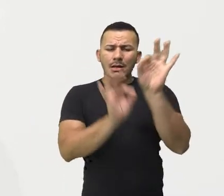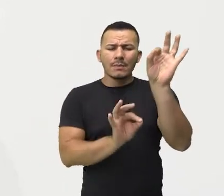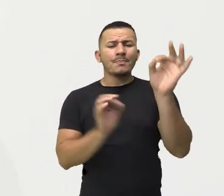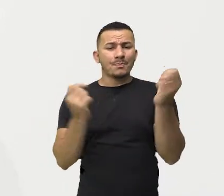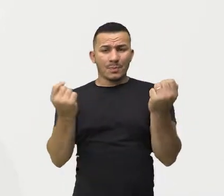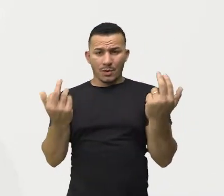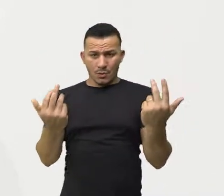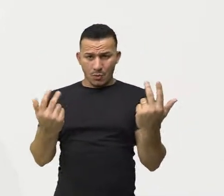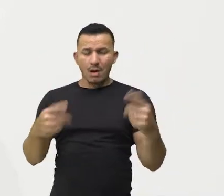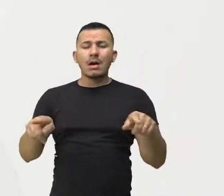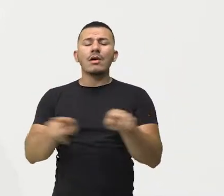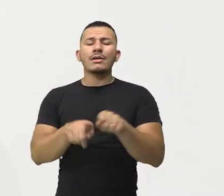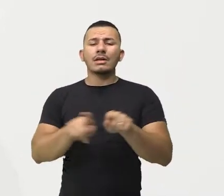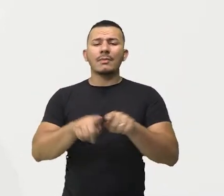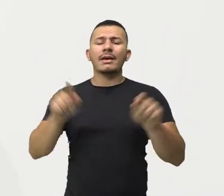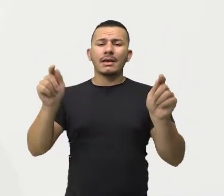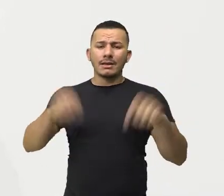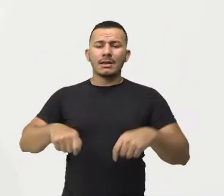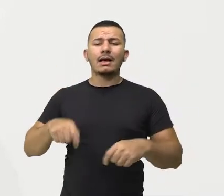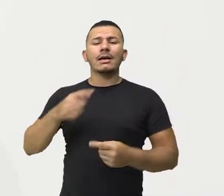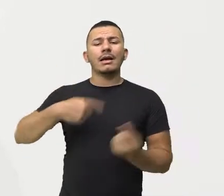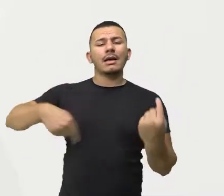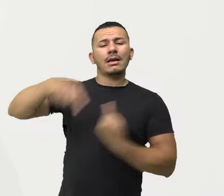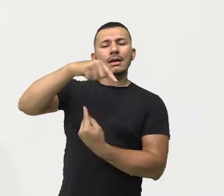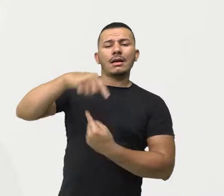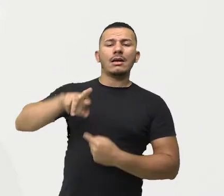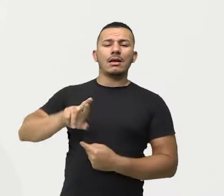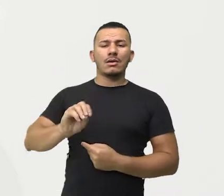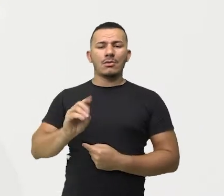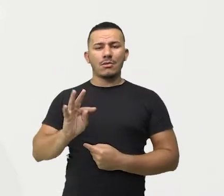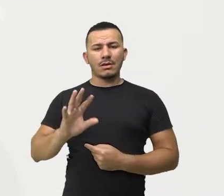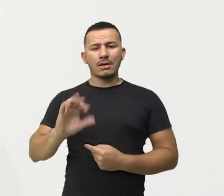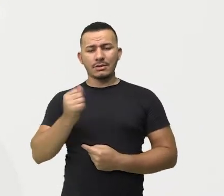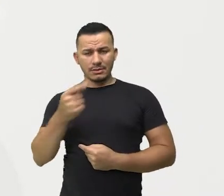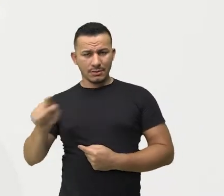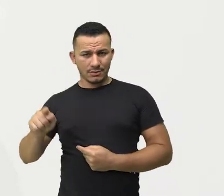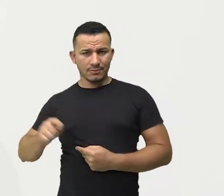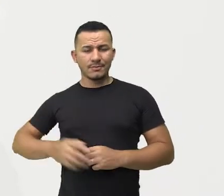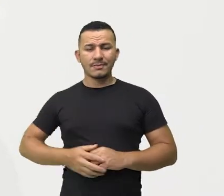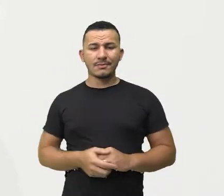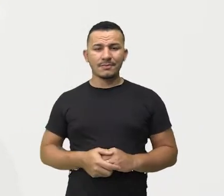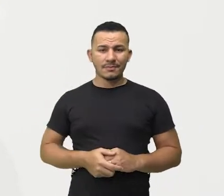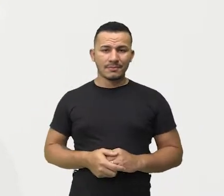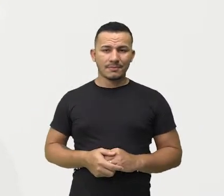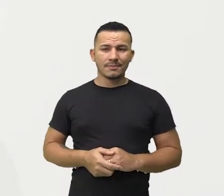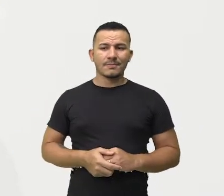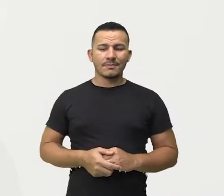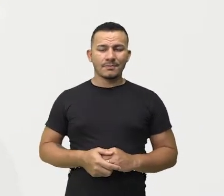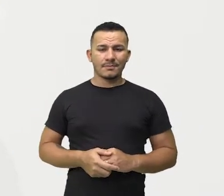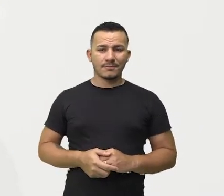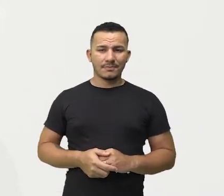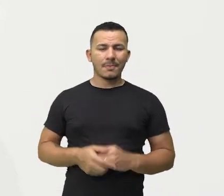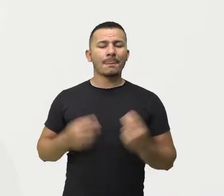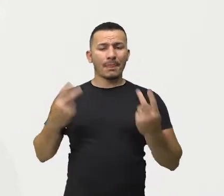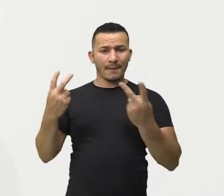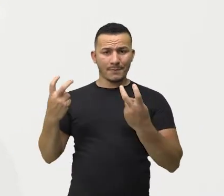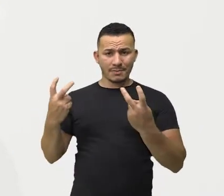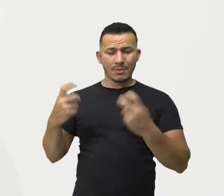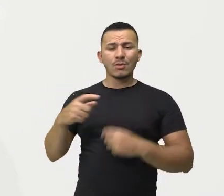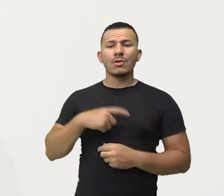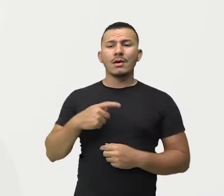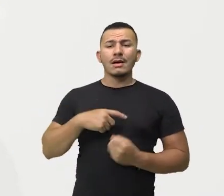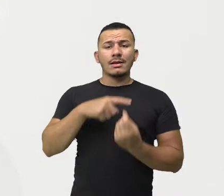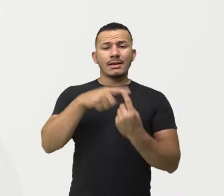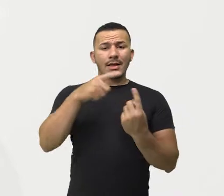há entre elas uma simetria de rotação. Então, meu povo, nós vimos o seguinte, nós temos